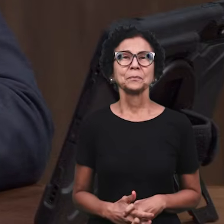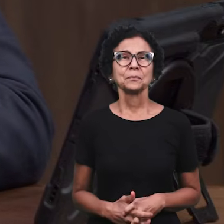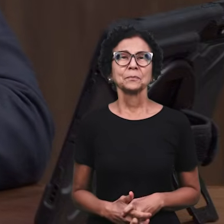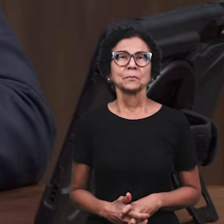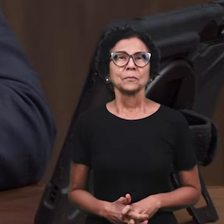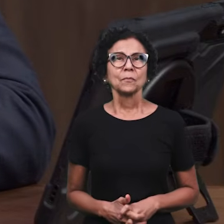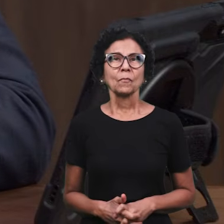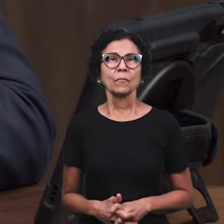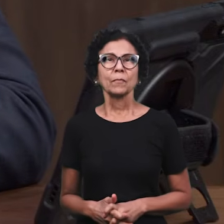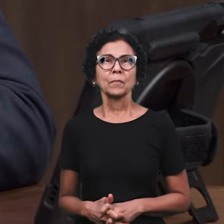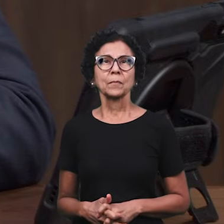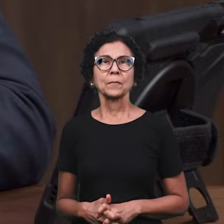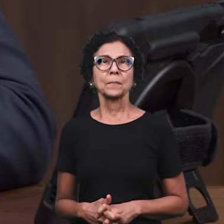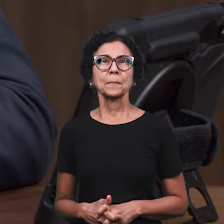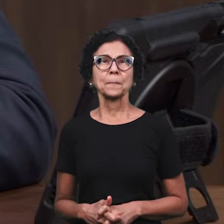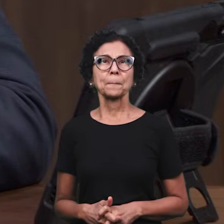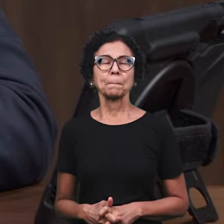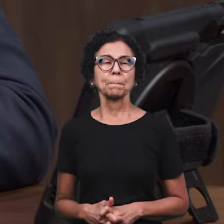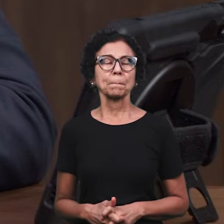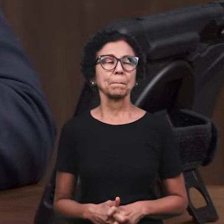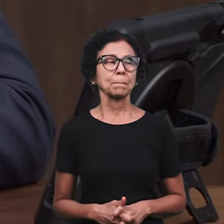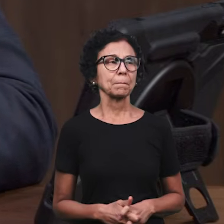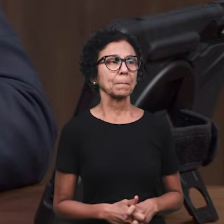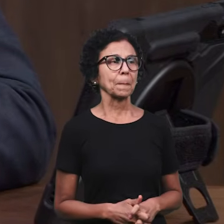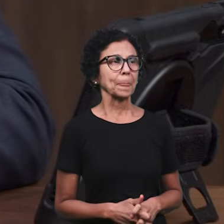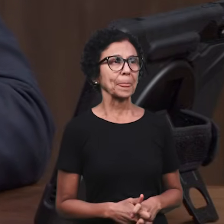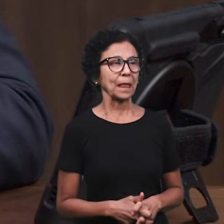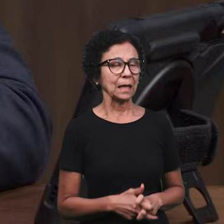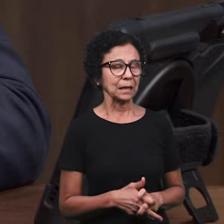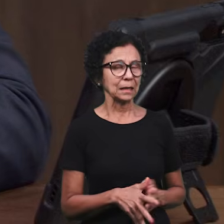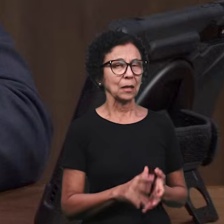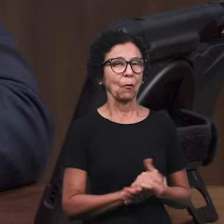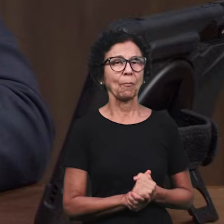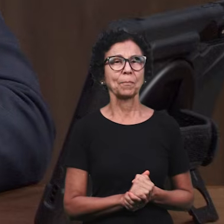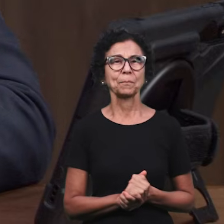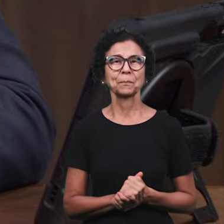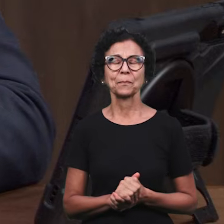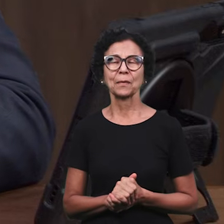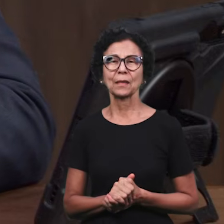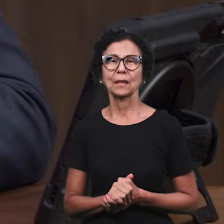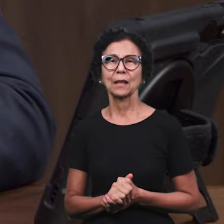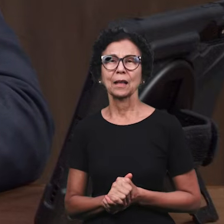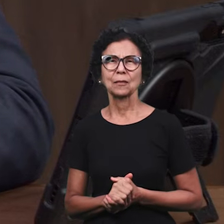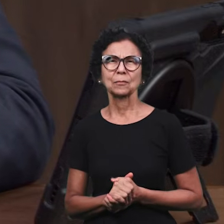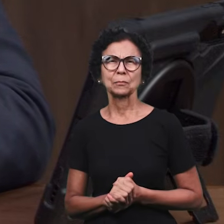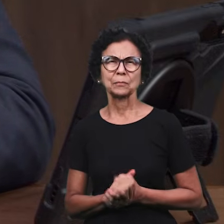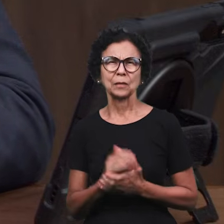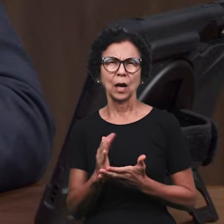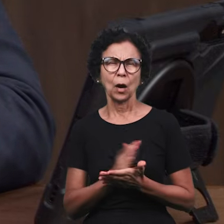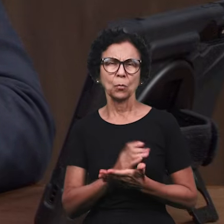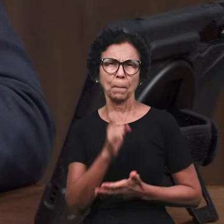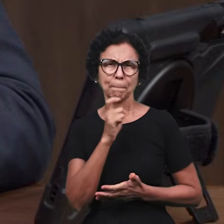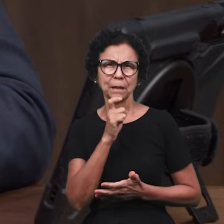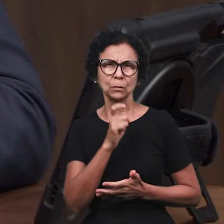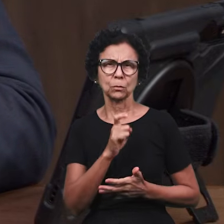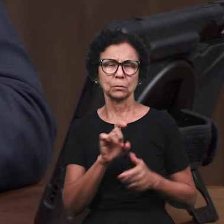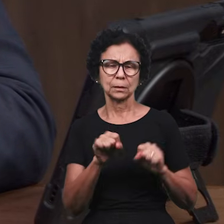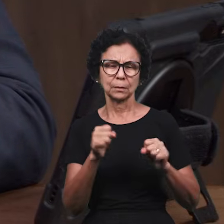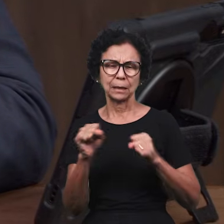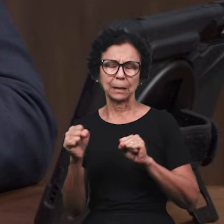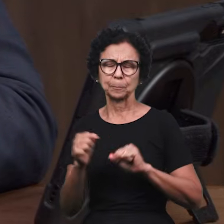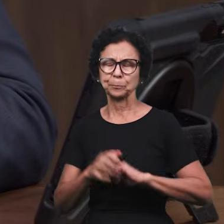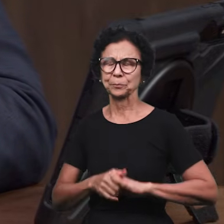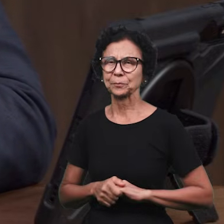queria já começar, né, quebrando alguns mitos, né? Tem gente que tem uma perda